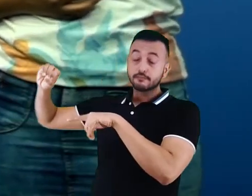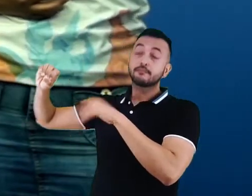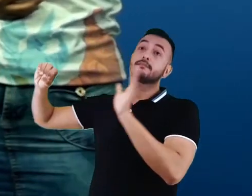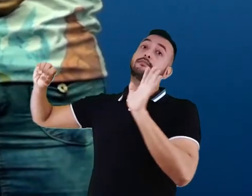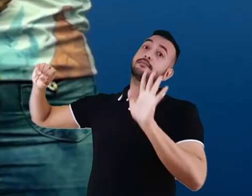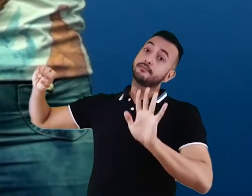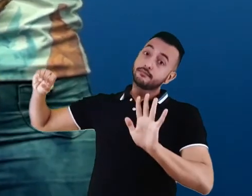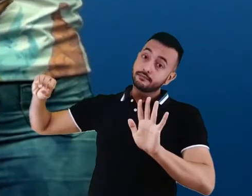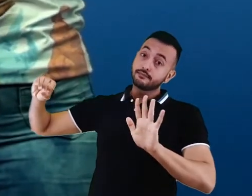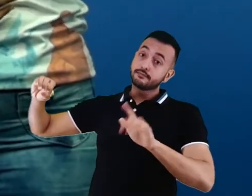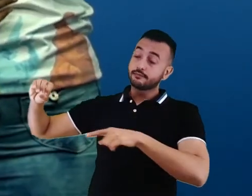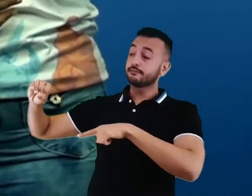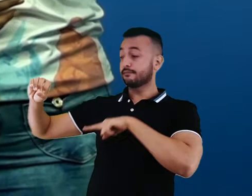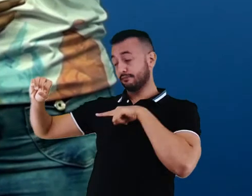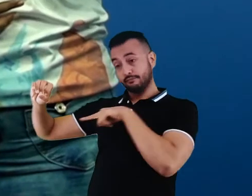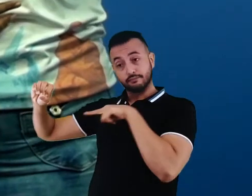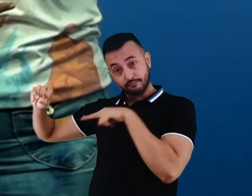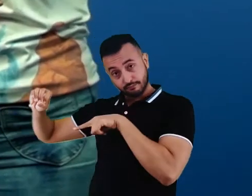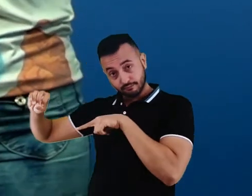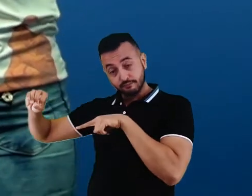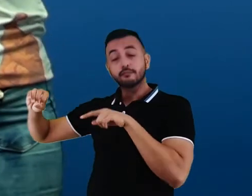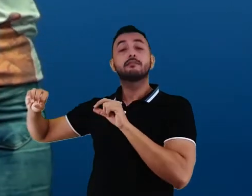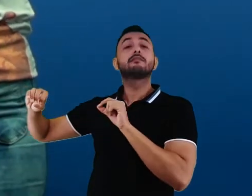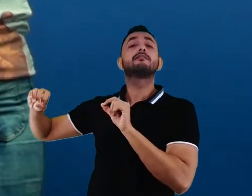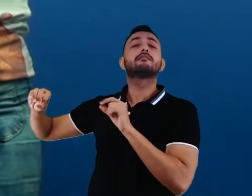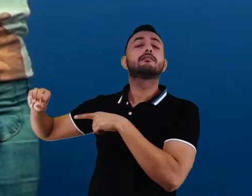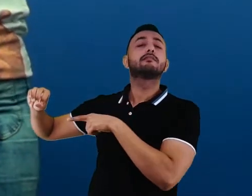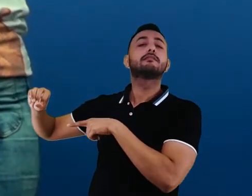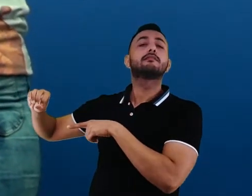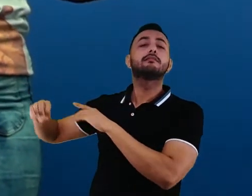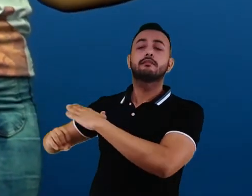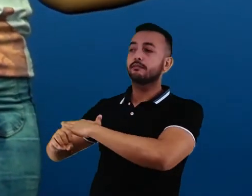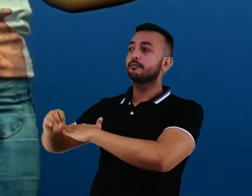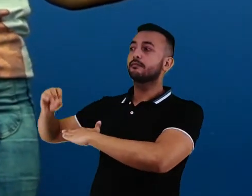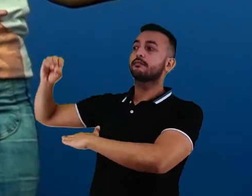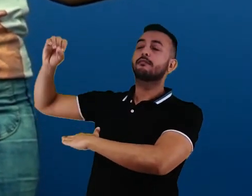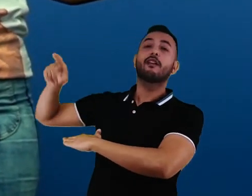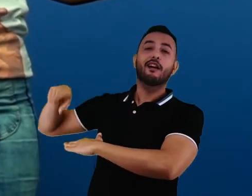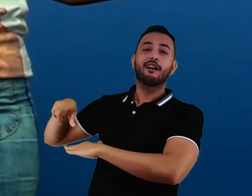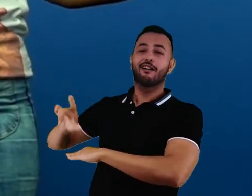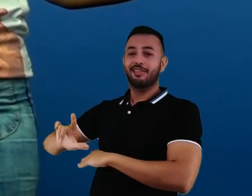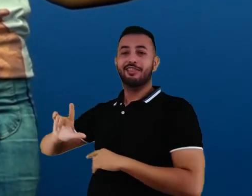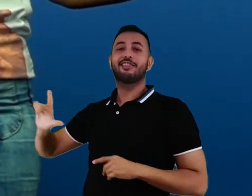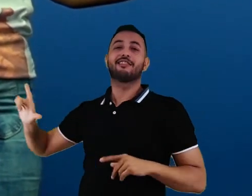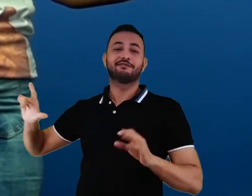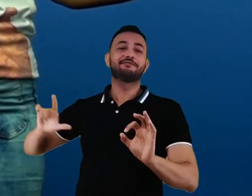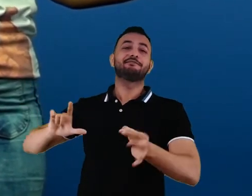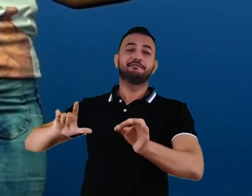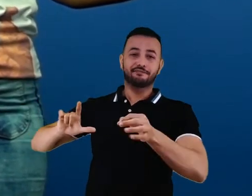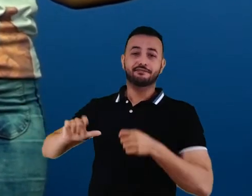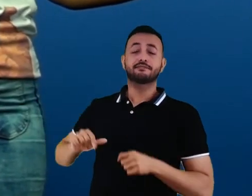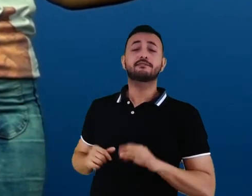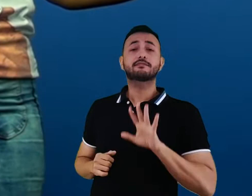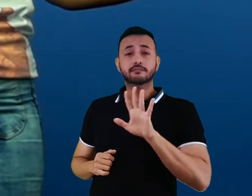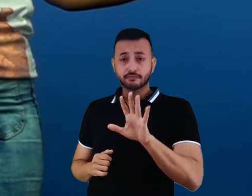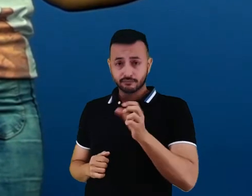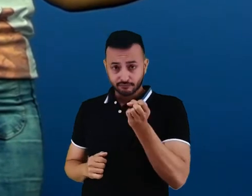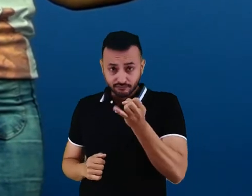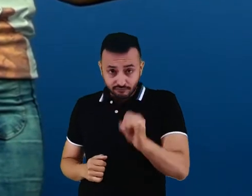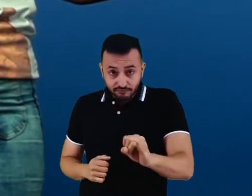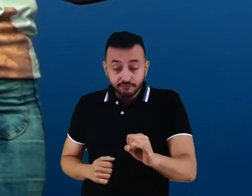lado, então desse lado vai ser o quê? O leste. Isso mesmo. Mas se o sol